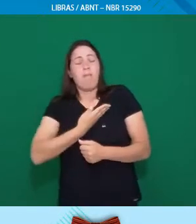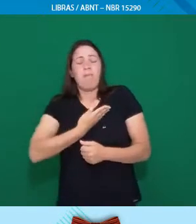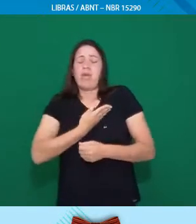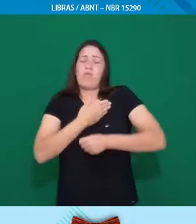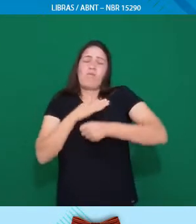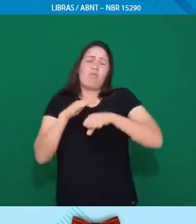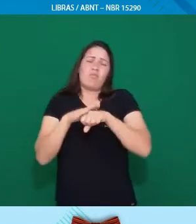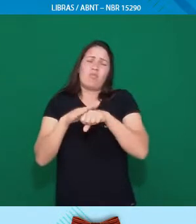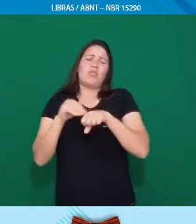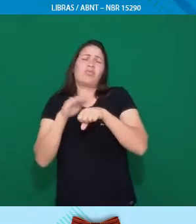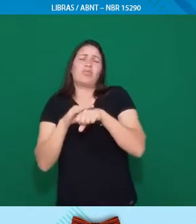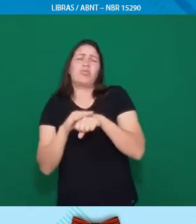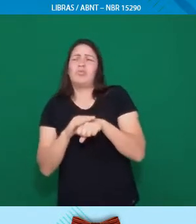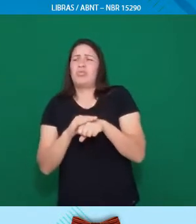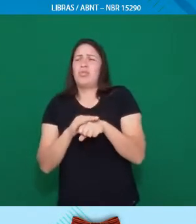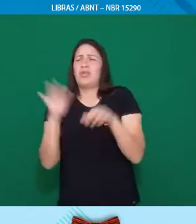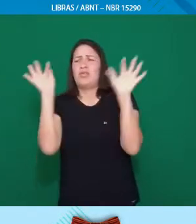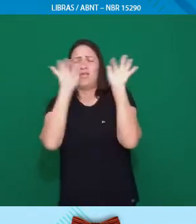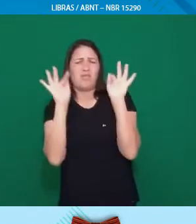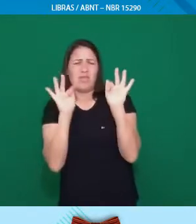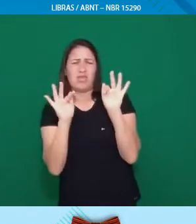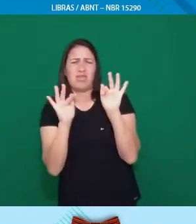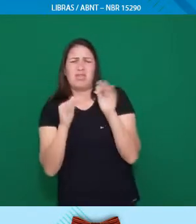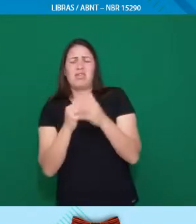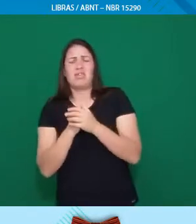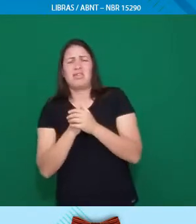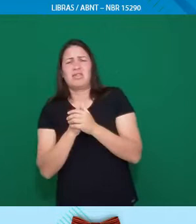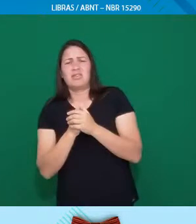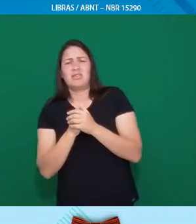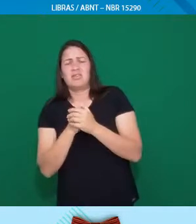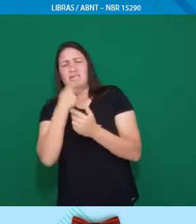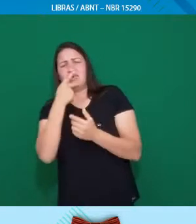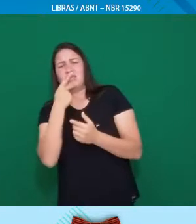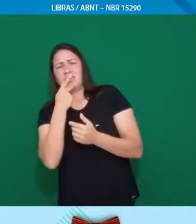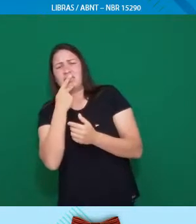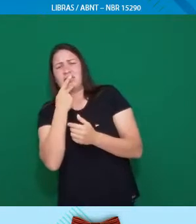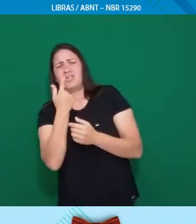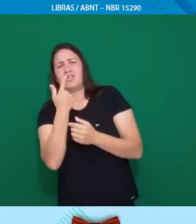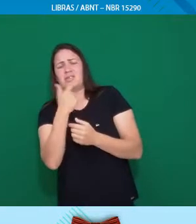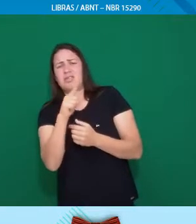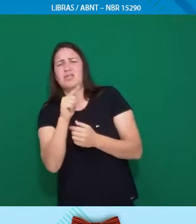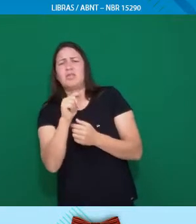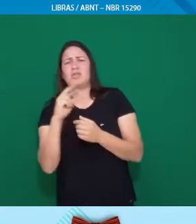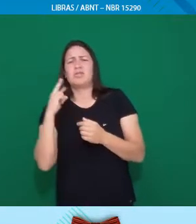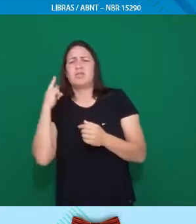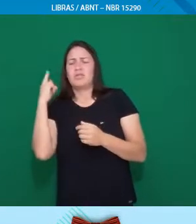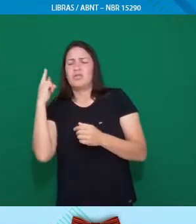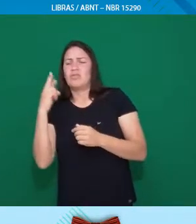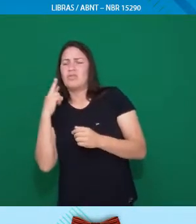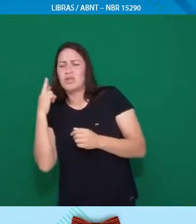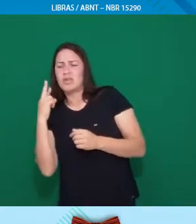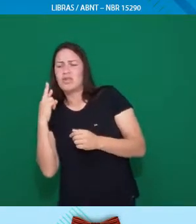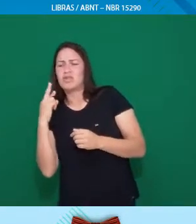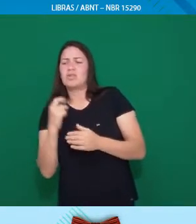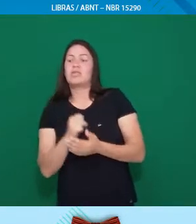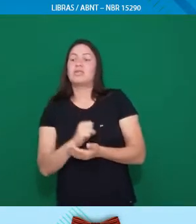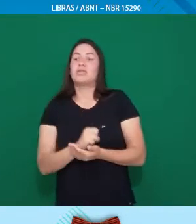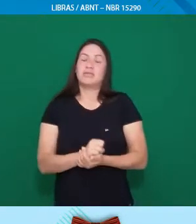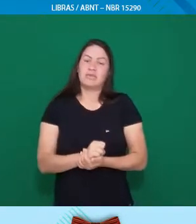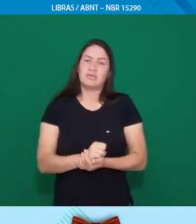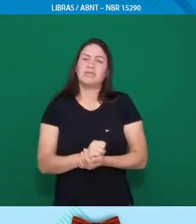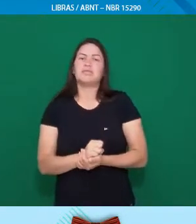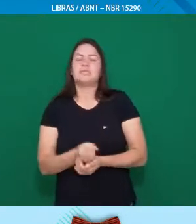amigo meu tinha um carinho e o respeito muito grande por ele já foi comentado com o nome com o nosso vereadores é a respeito